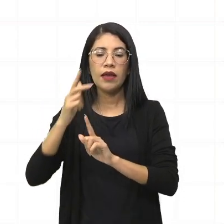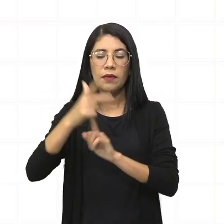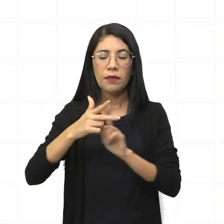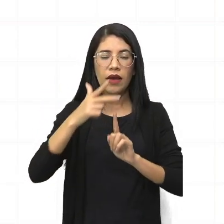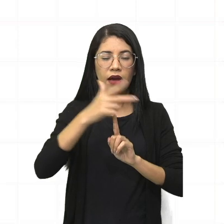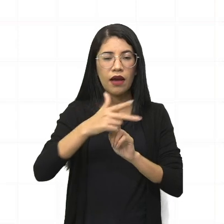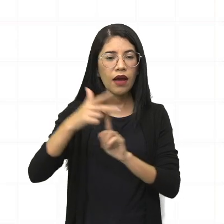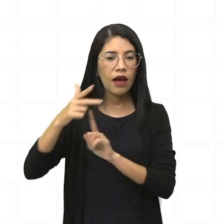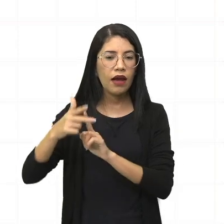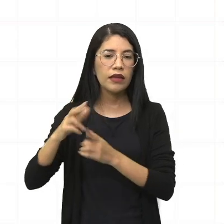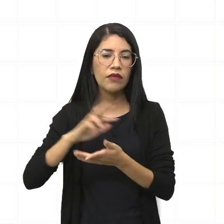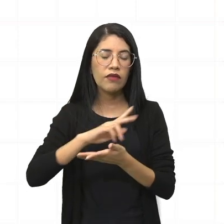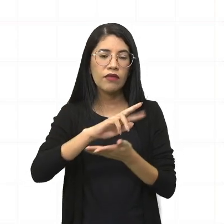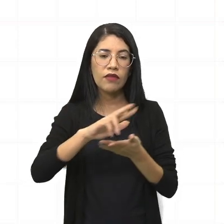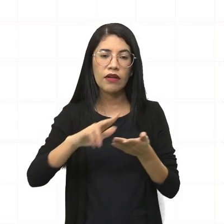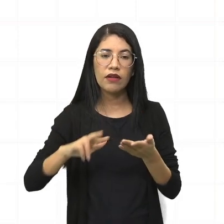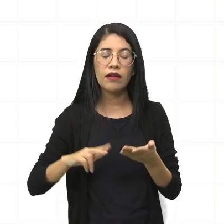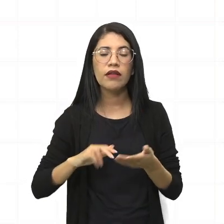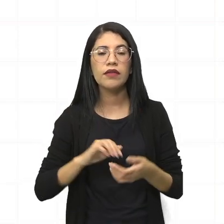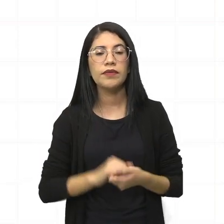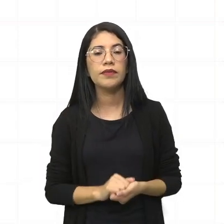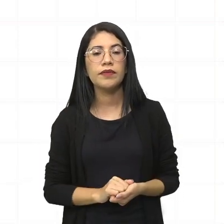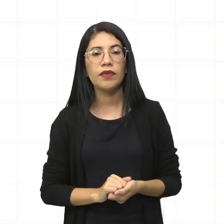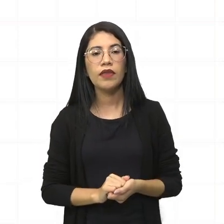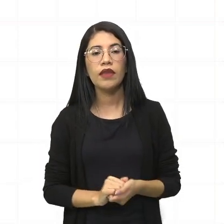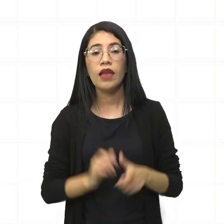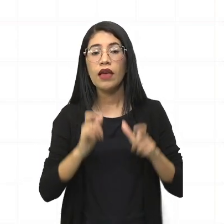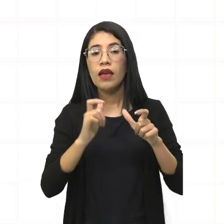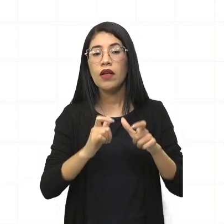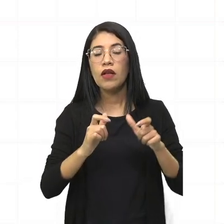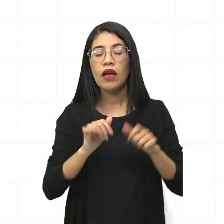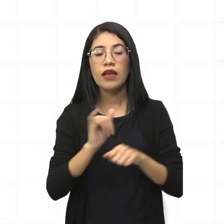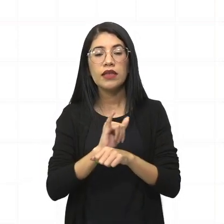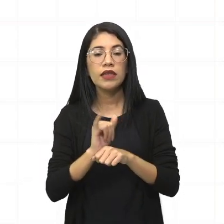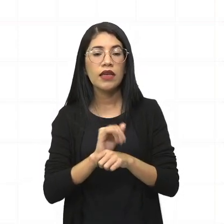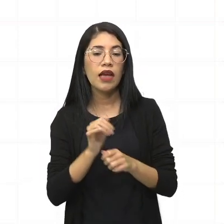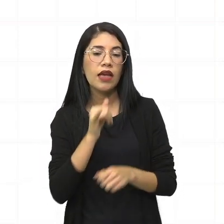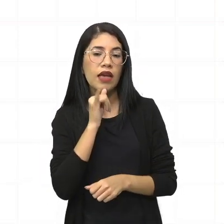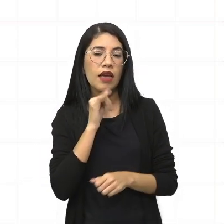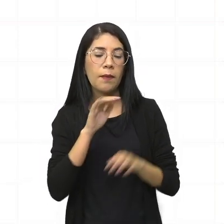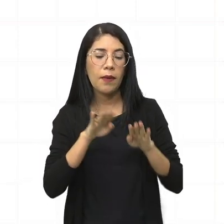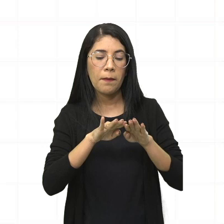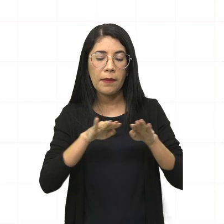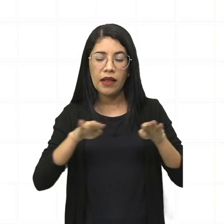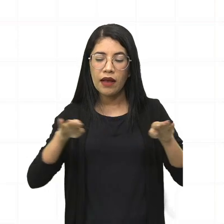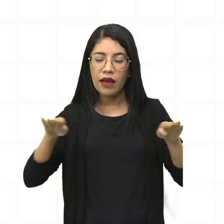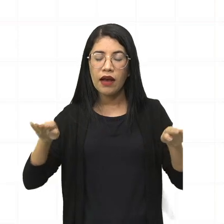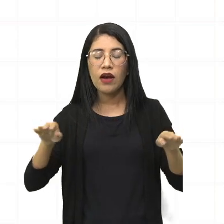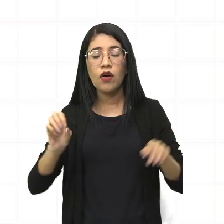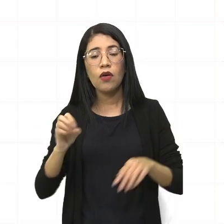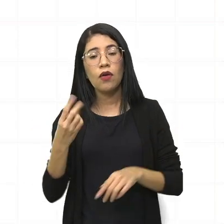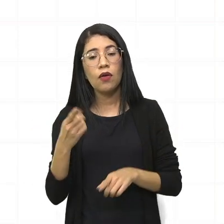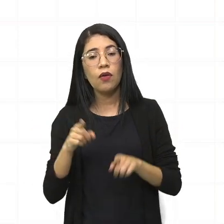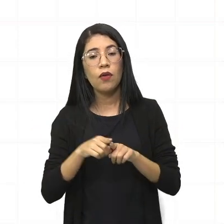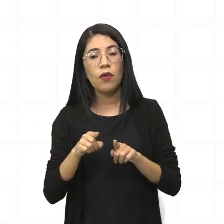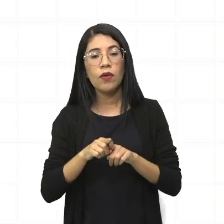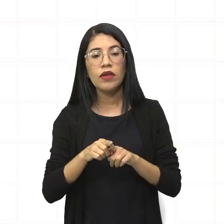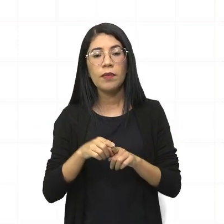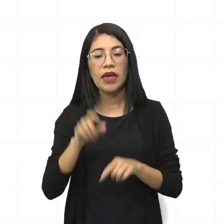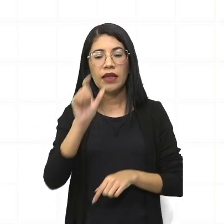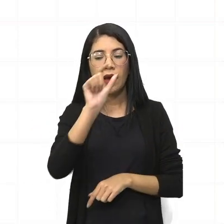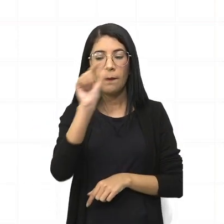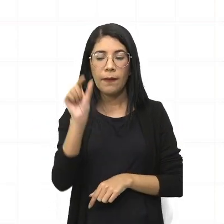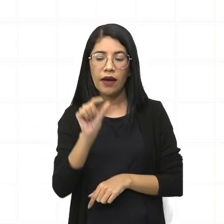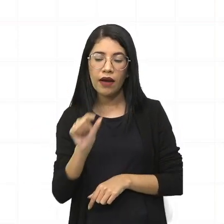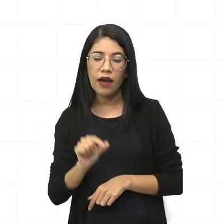presença dos aerogeradores, e esses locais estratégicos podem ser planícies abertas ou largos de